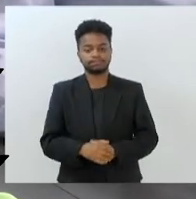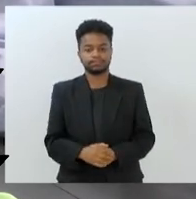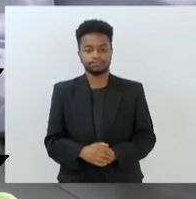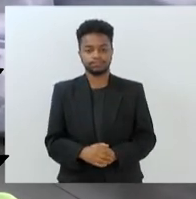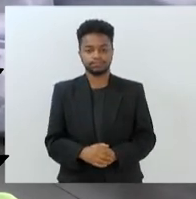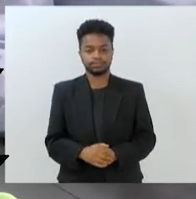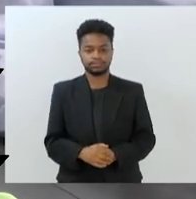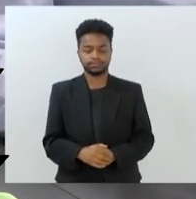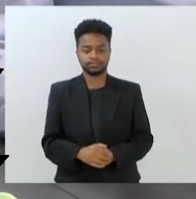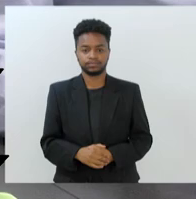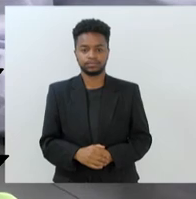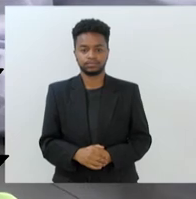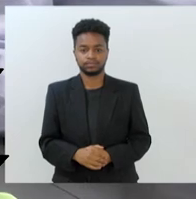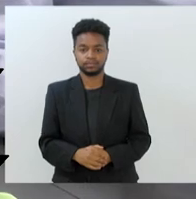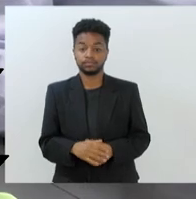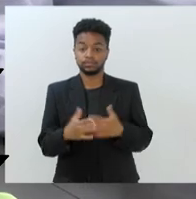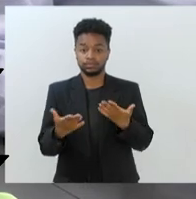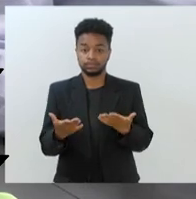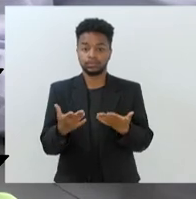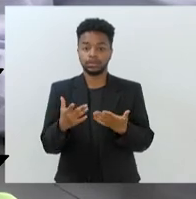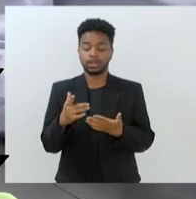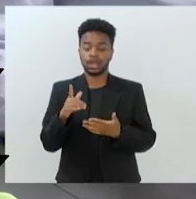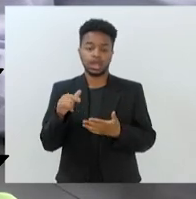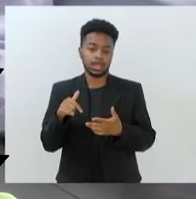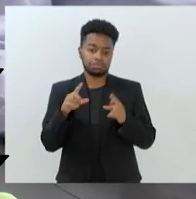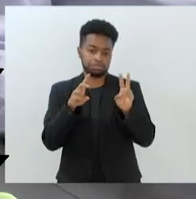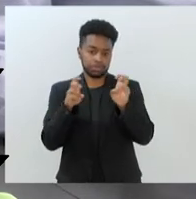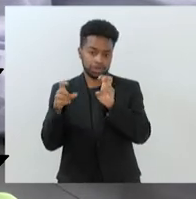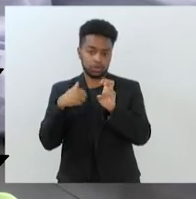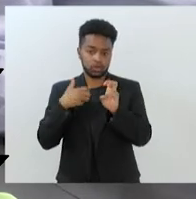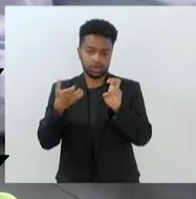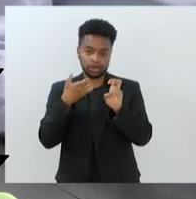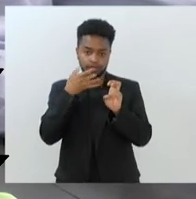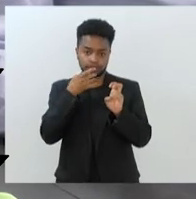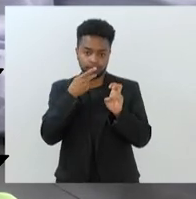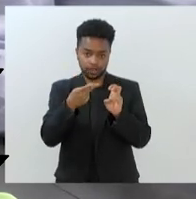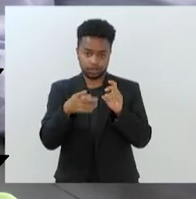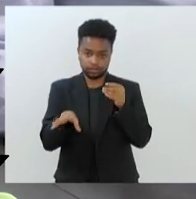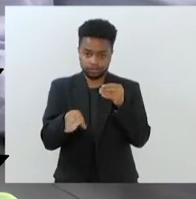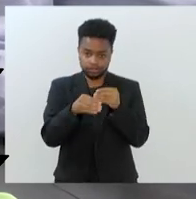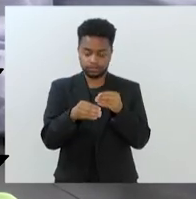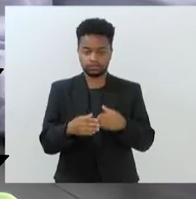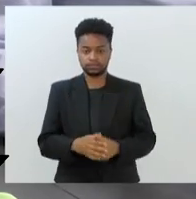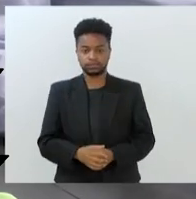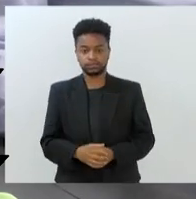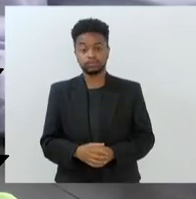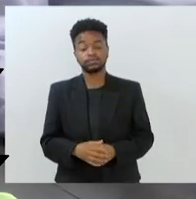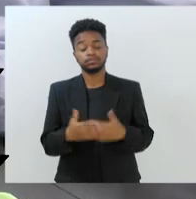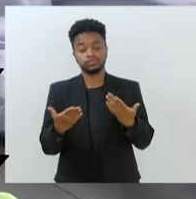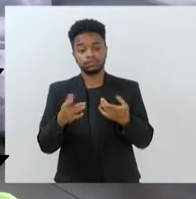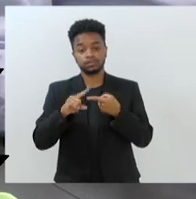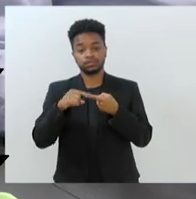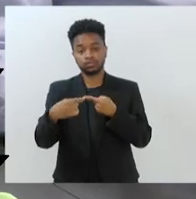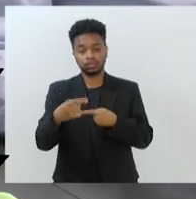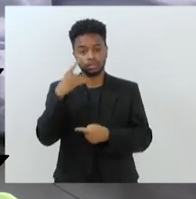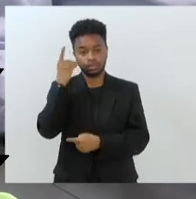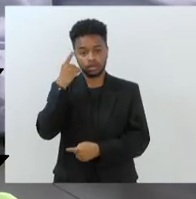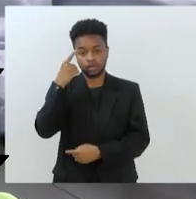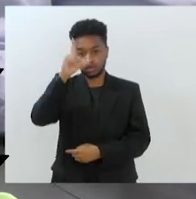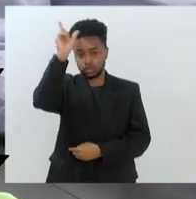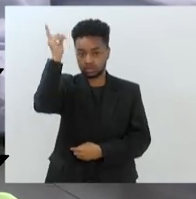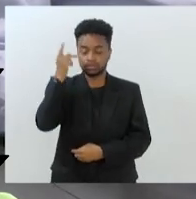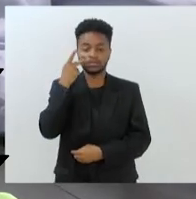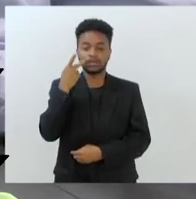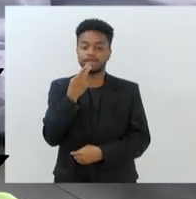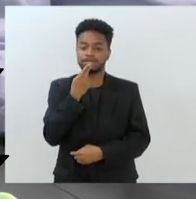com segurança. Perfeito. Então, eram essas as minhas observações. Em relação ao primeiro, o deputado Luiz Paulo vai falar, mas a